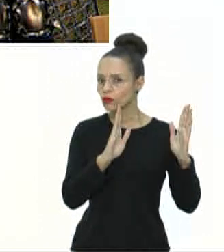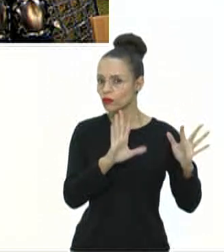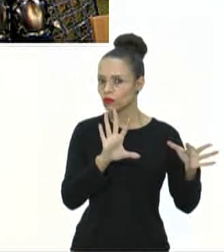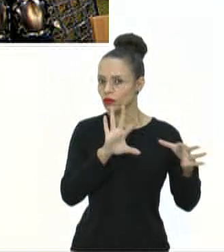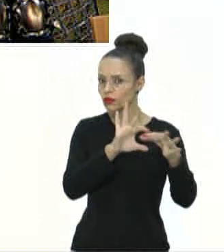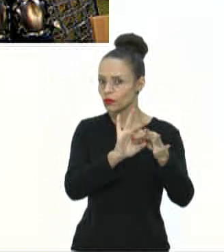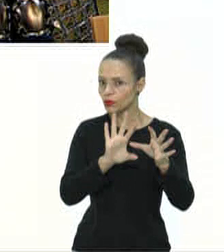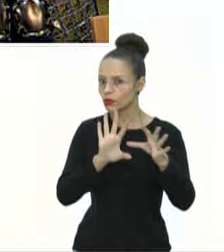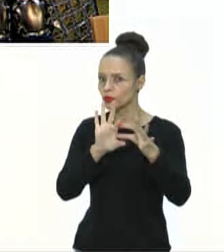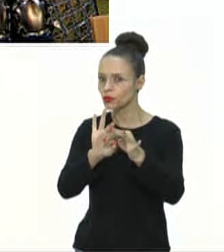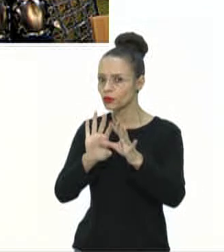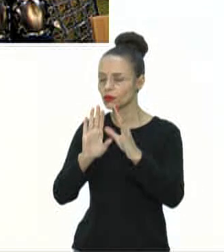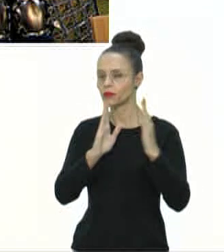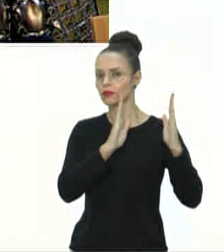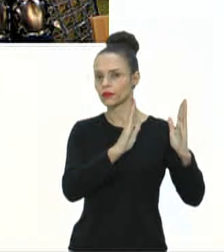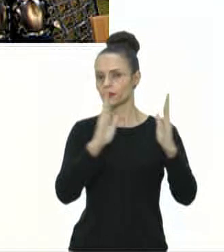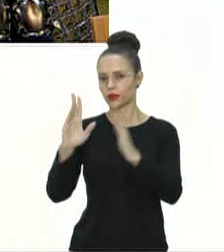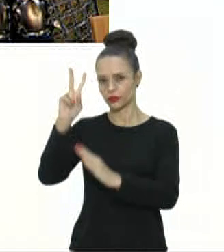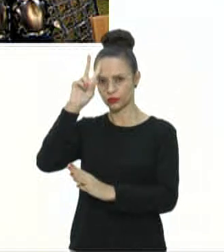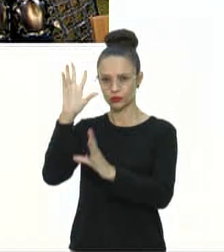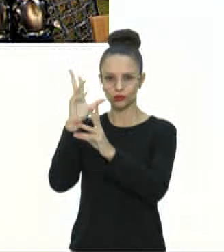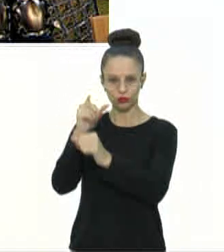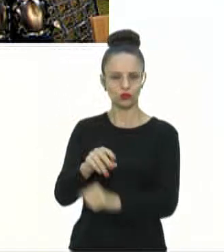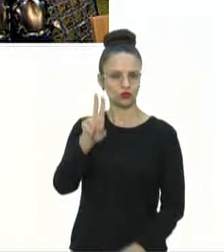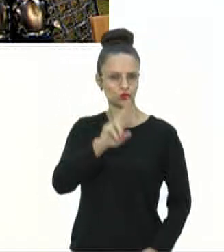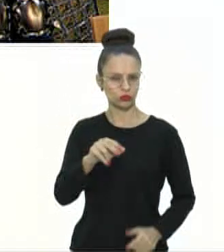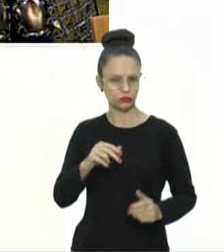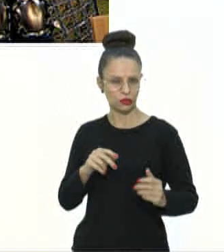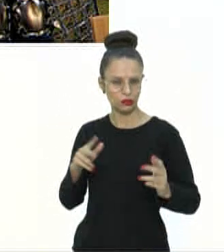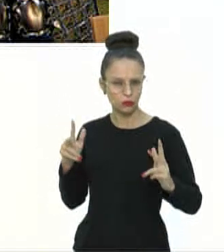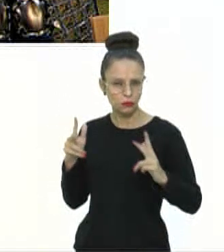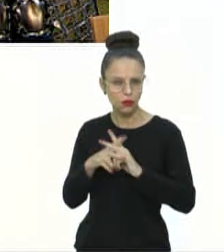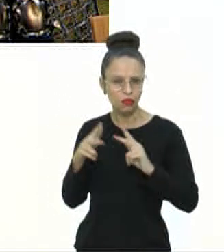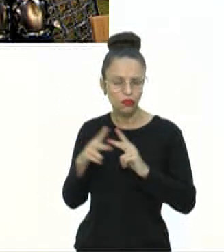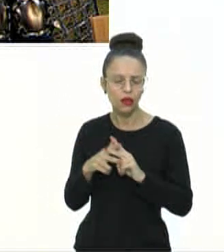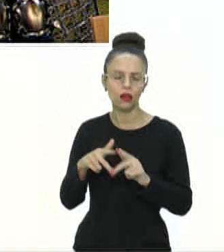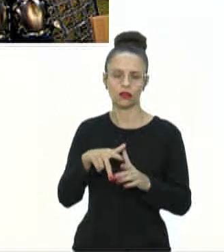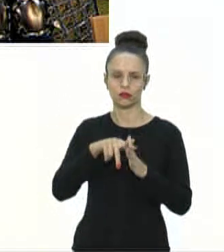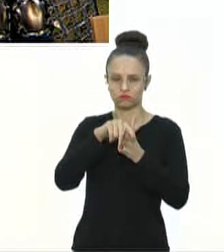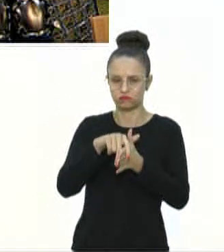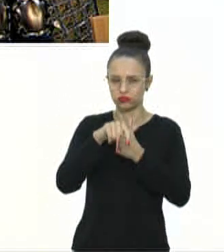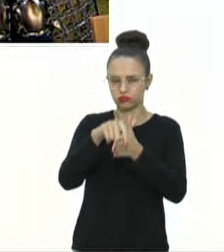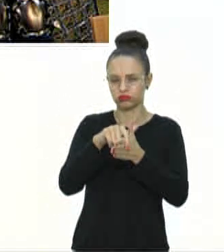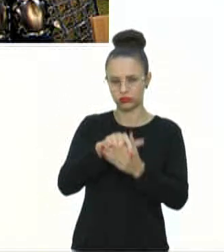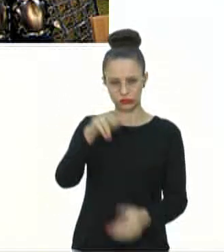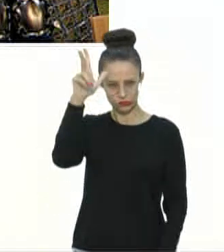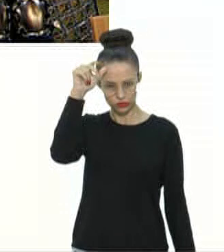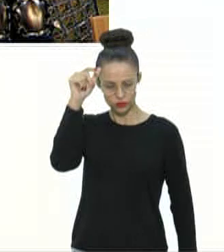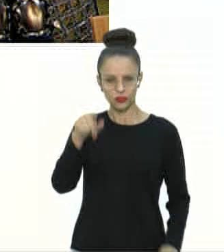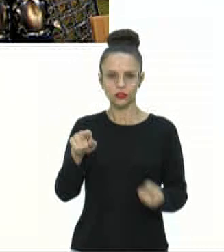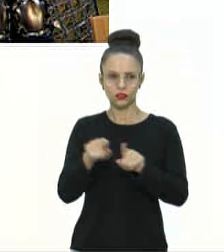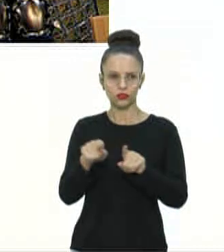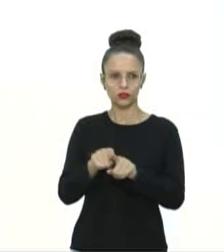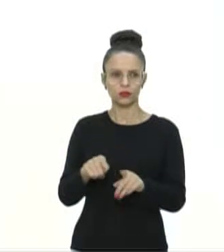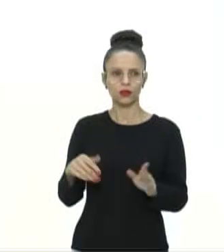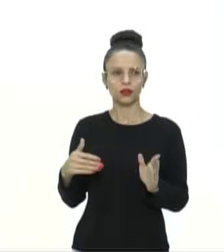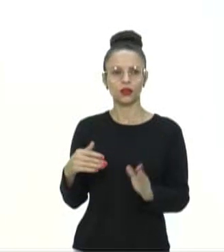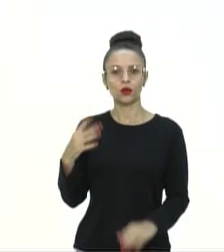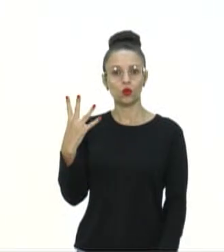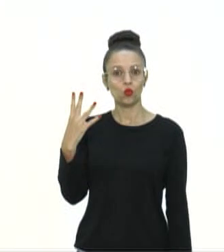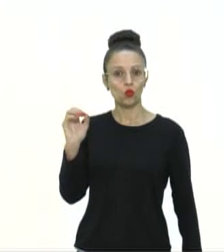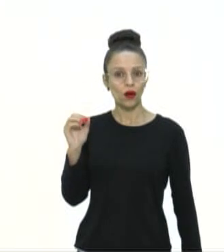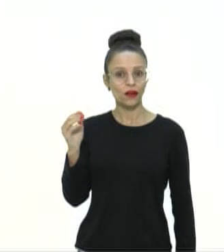histórico. Usado para as batalhas de cavalos e até 40 quilos